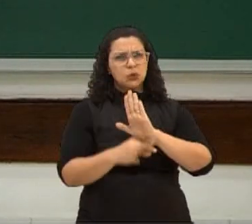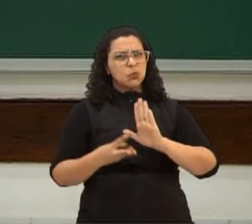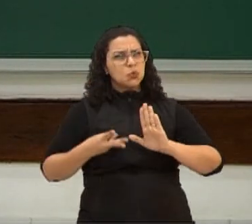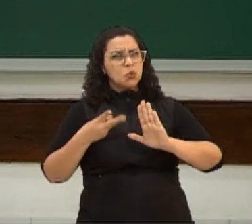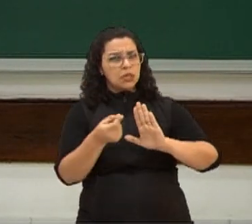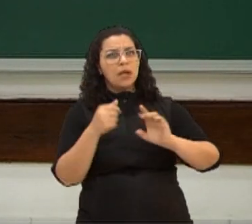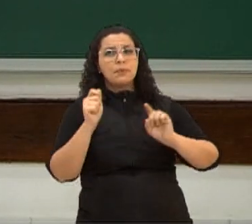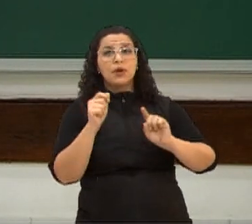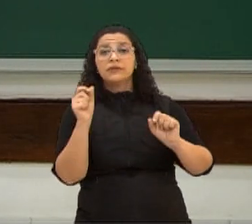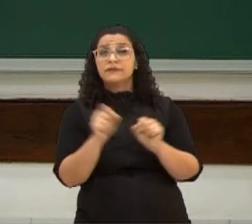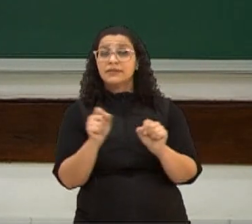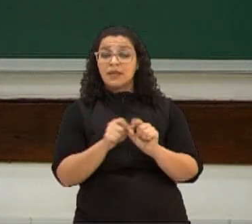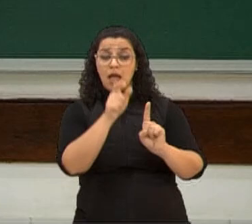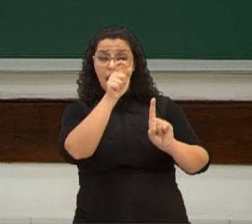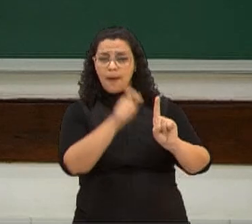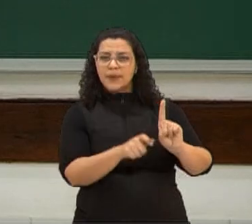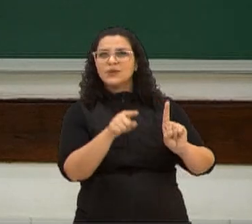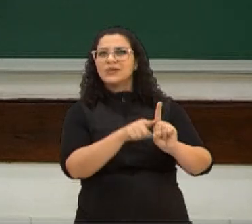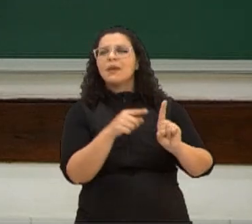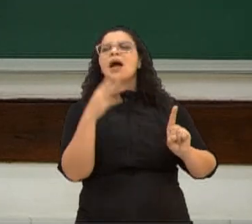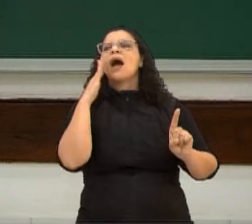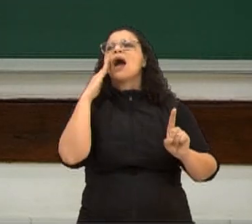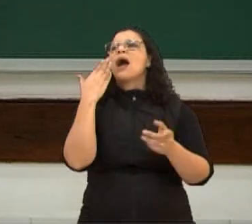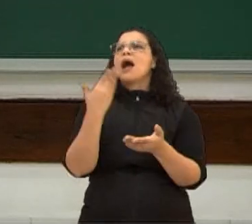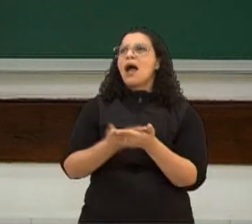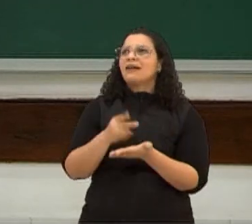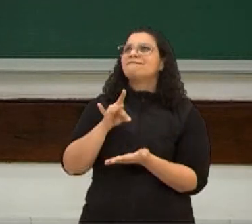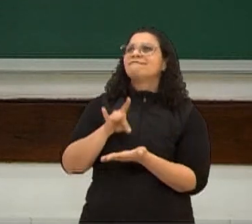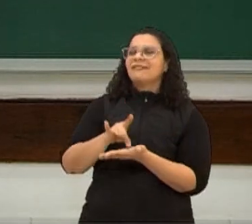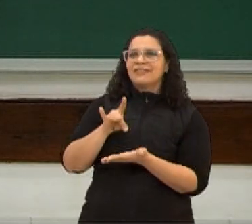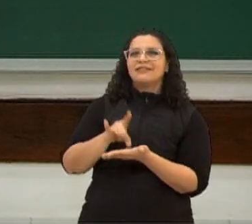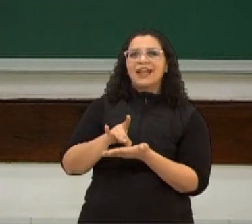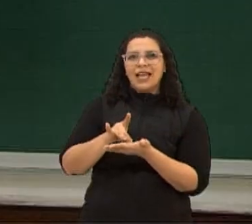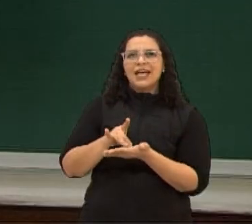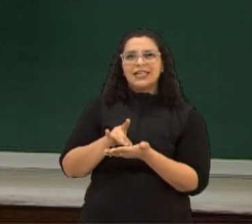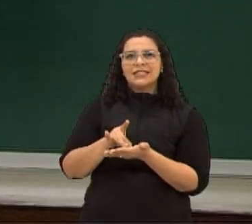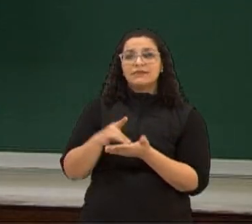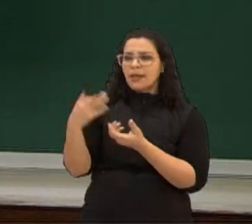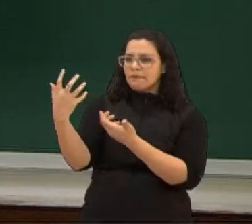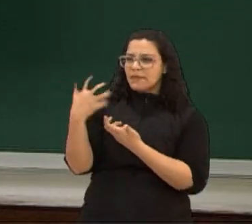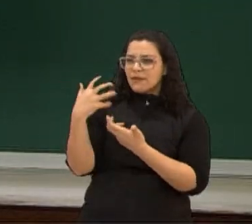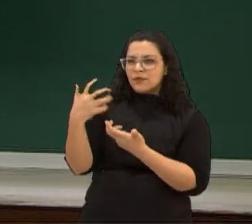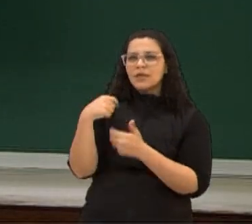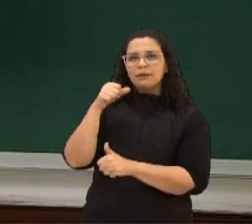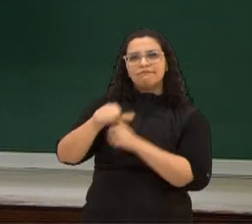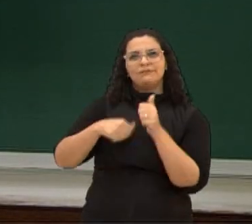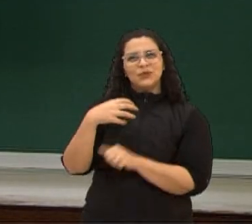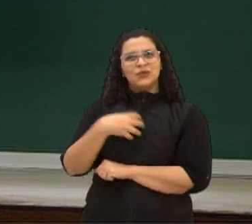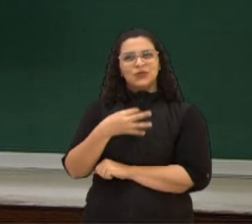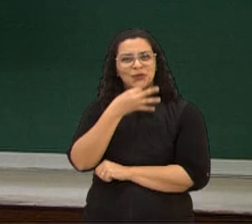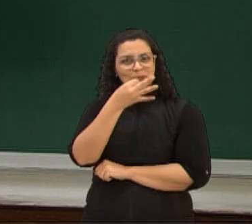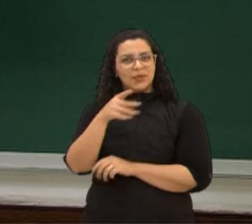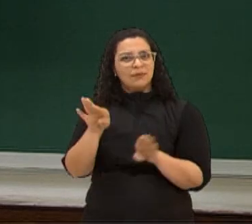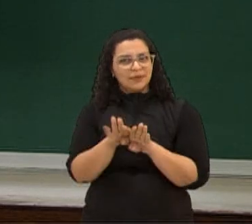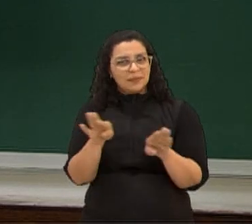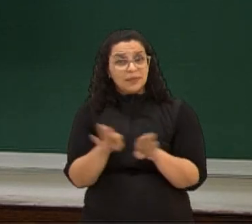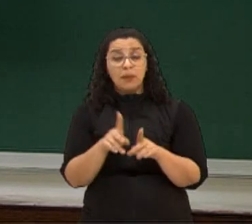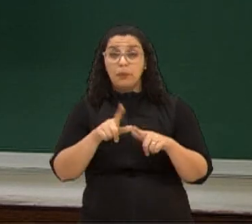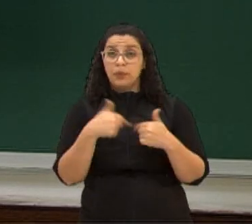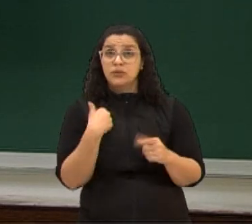você convença. Então, por isso que a argumentação é uma forma de persuadir